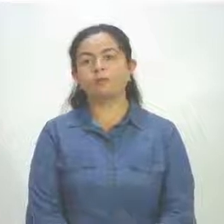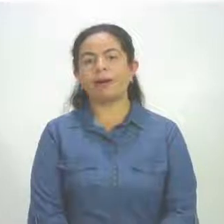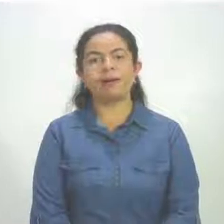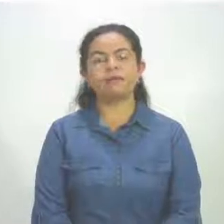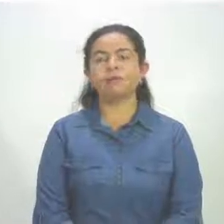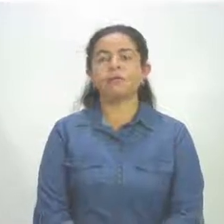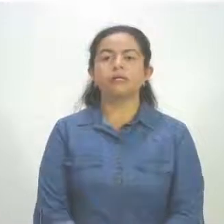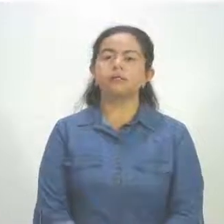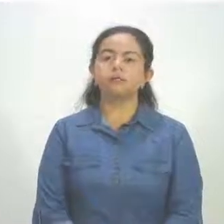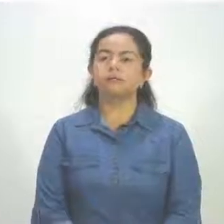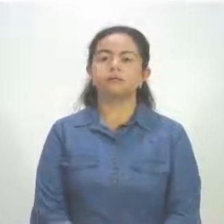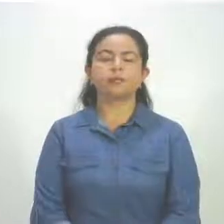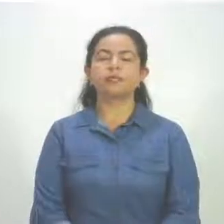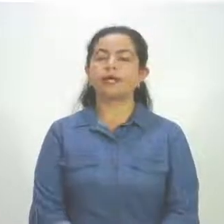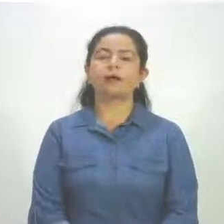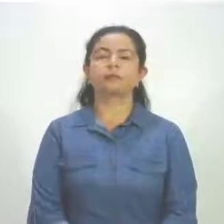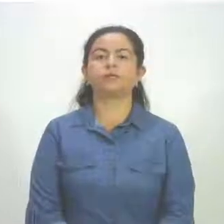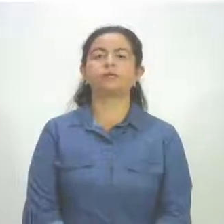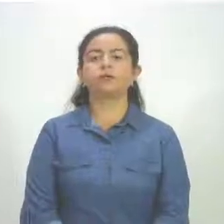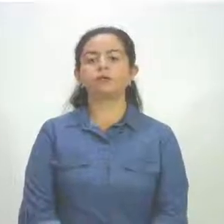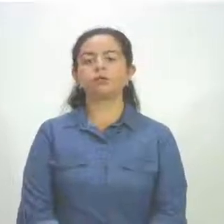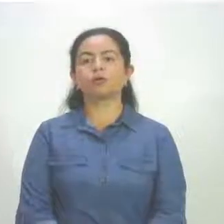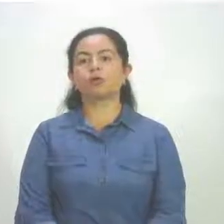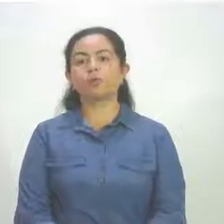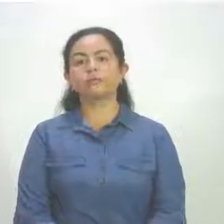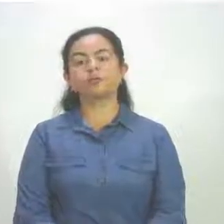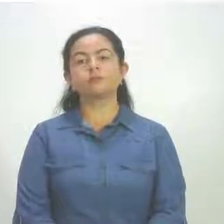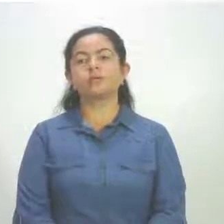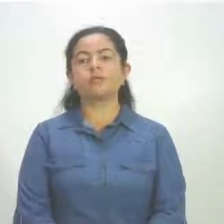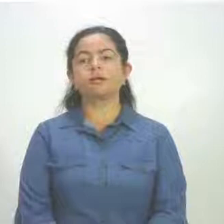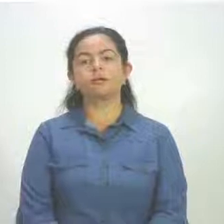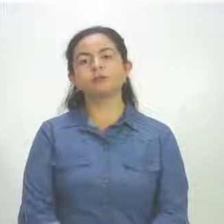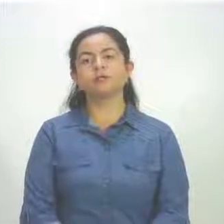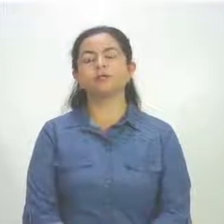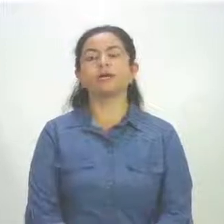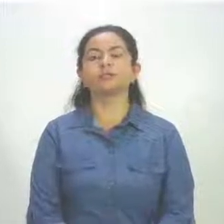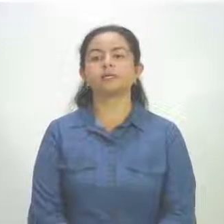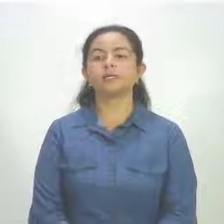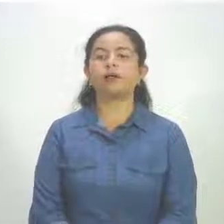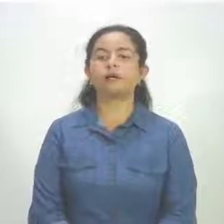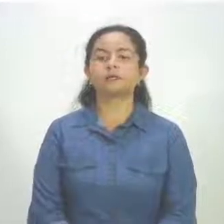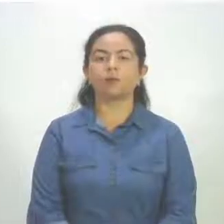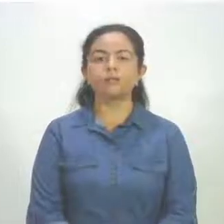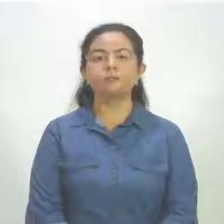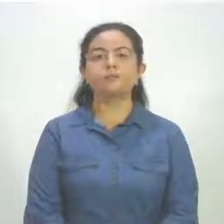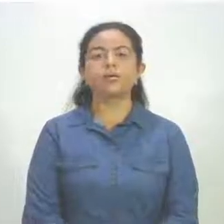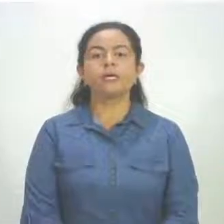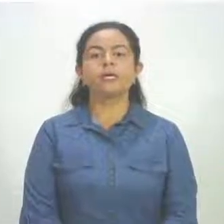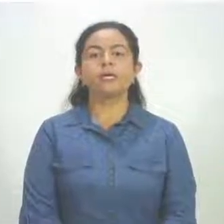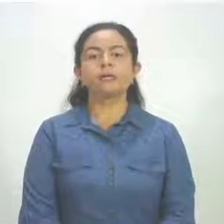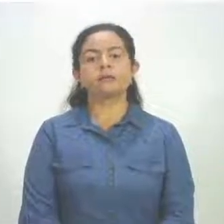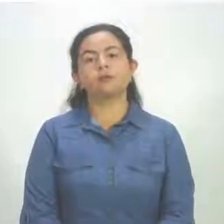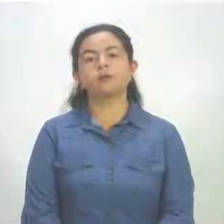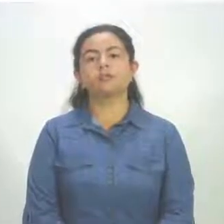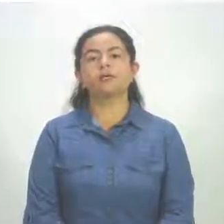do trabalho, em geral, né? Então, nós começamos indagando, fazendo essas interrogações